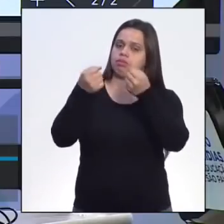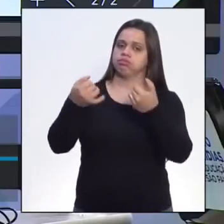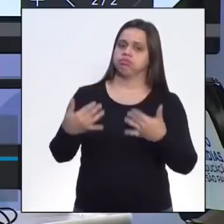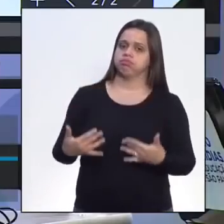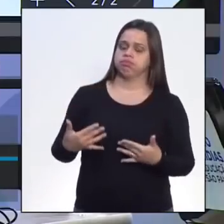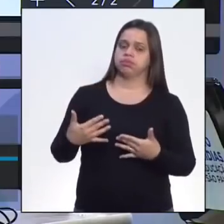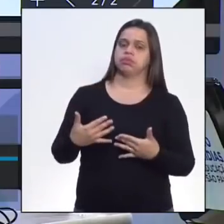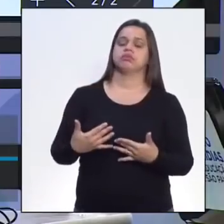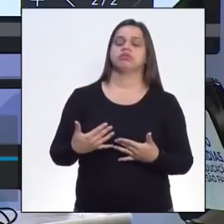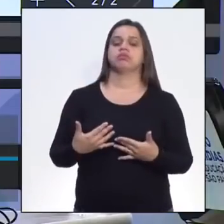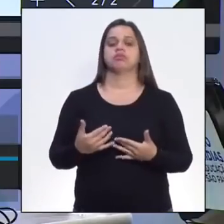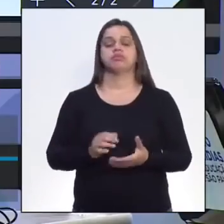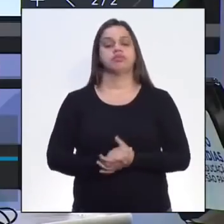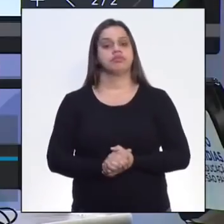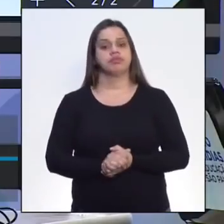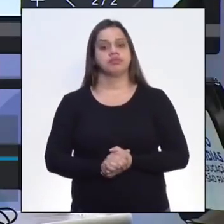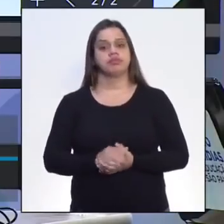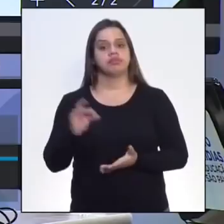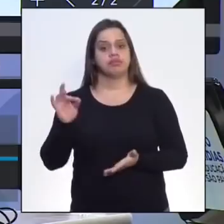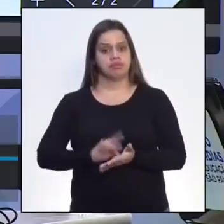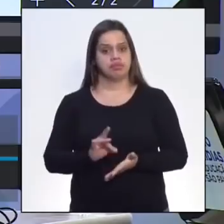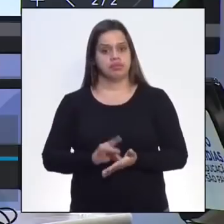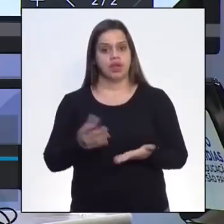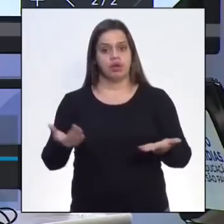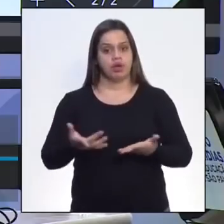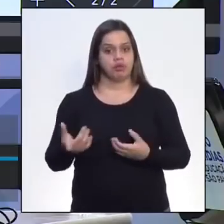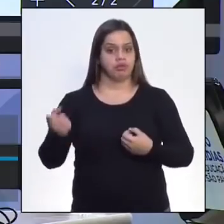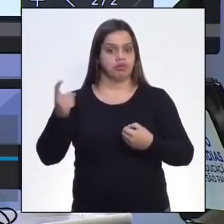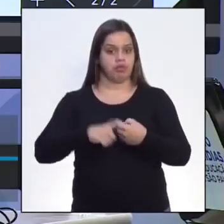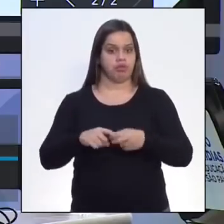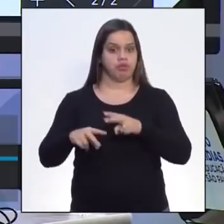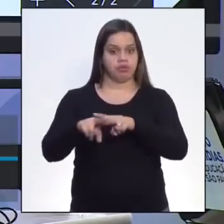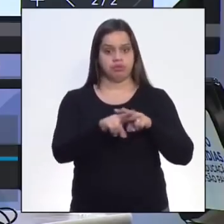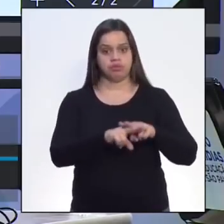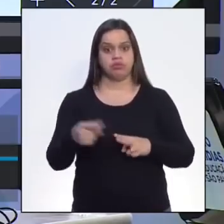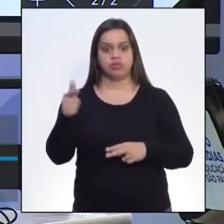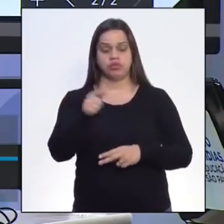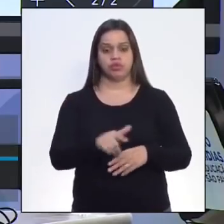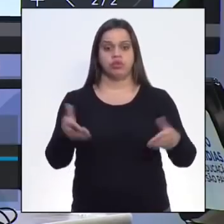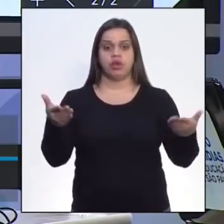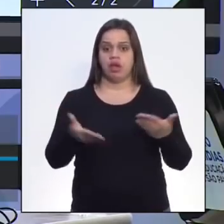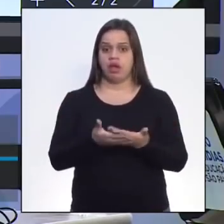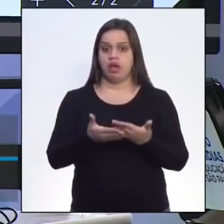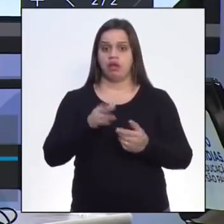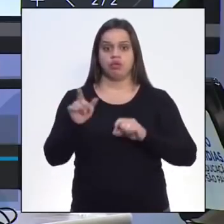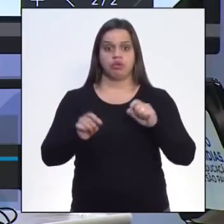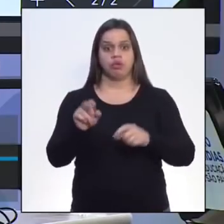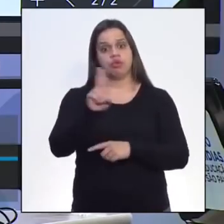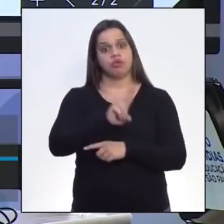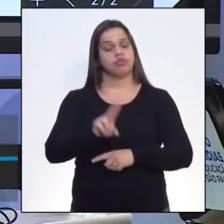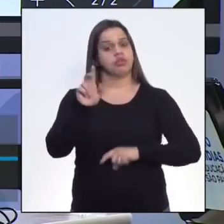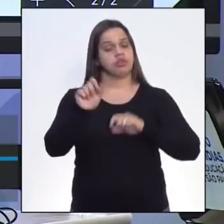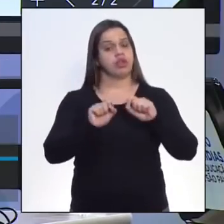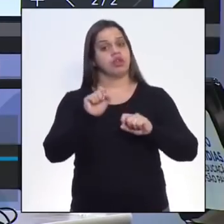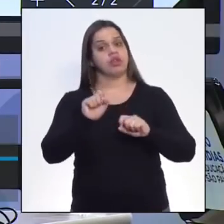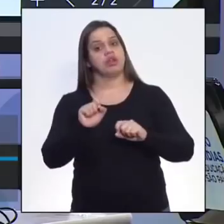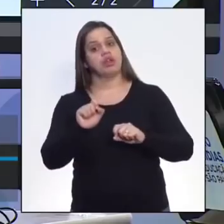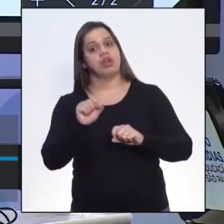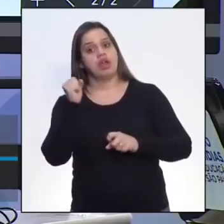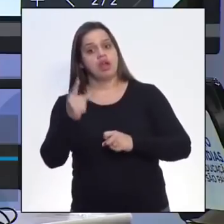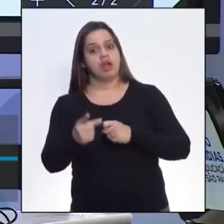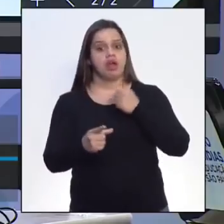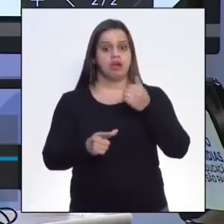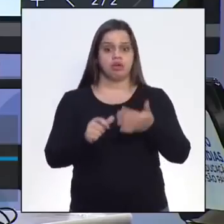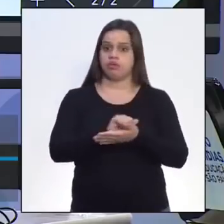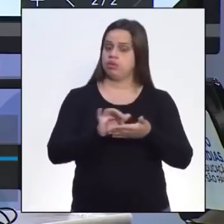Exatamente. Então, vamos retomar tudo isso na aula de hoje, através de alguns exercícios, que foi o que eu